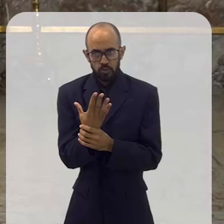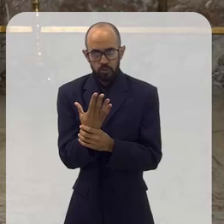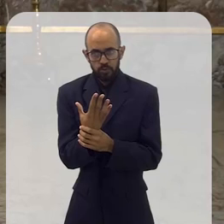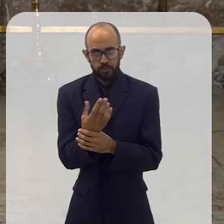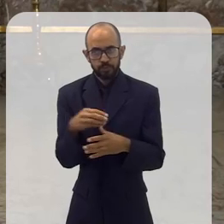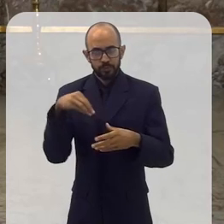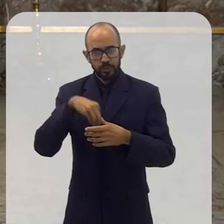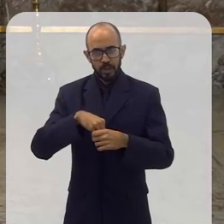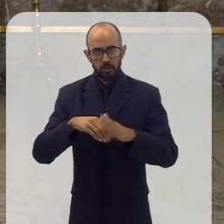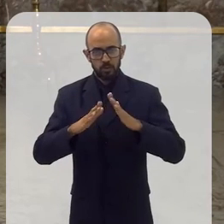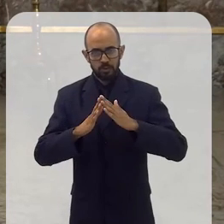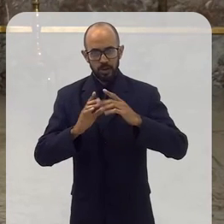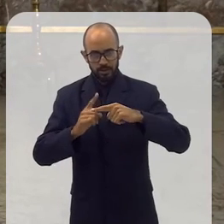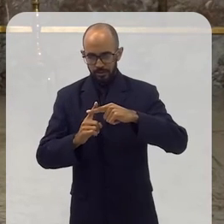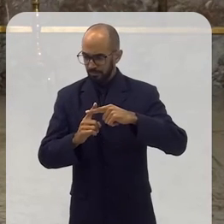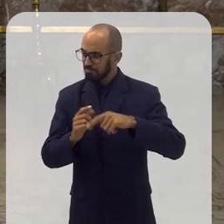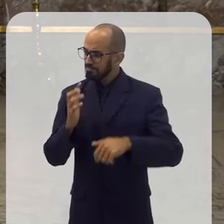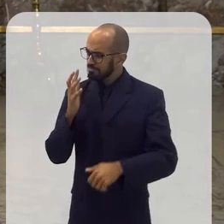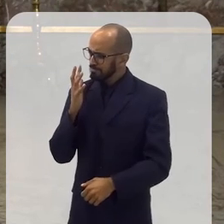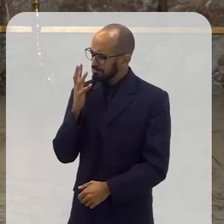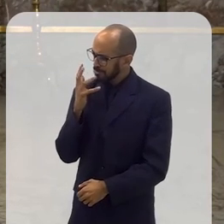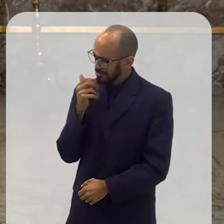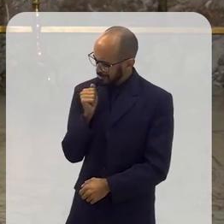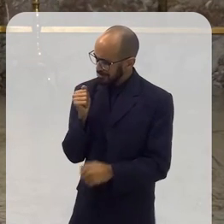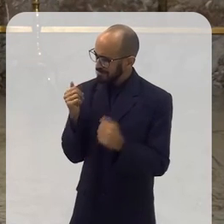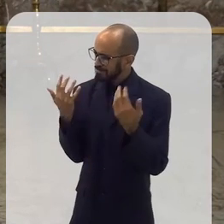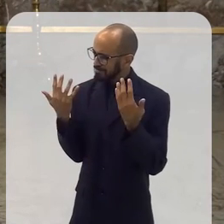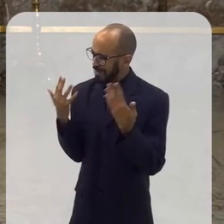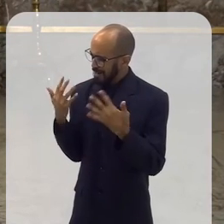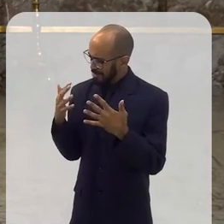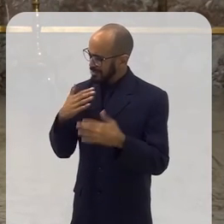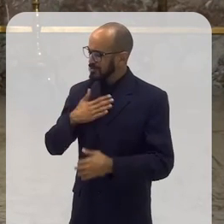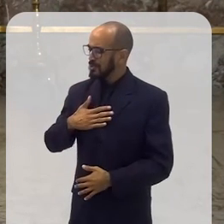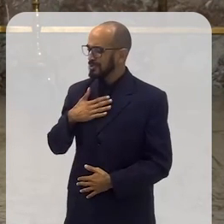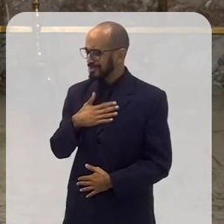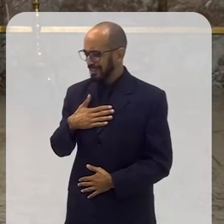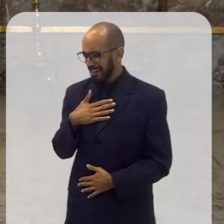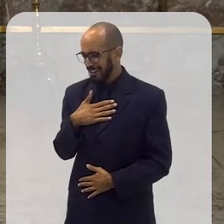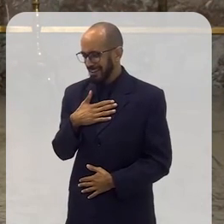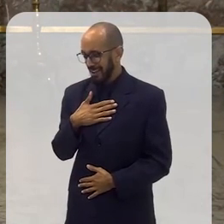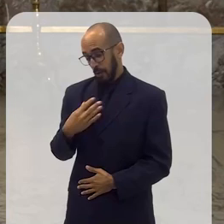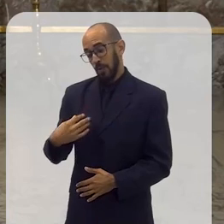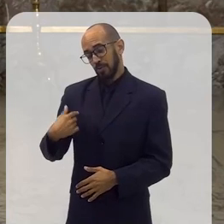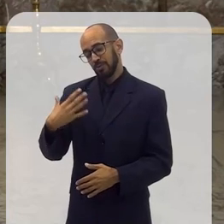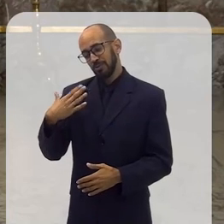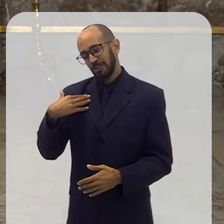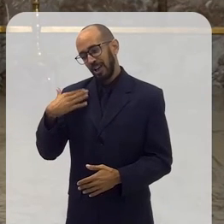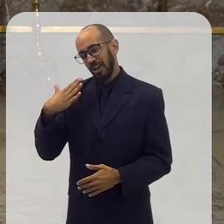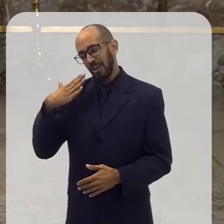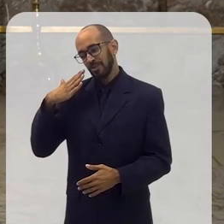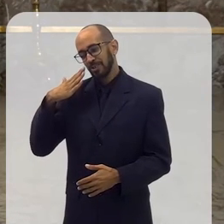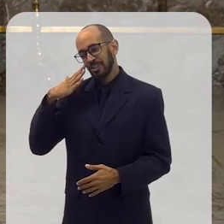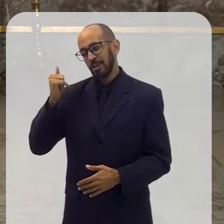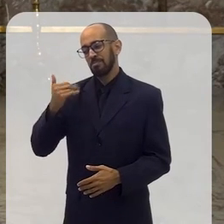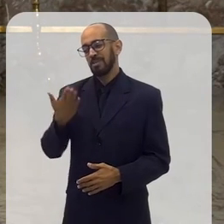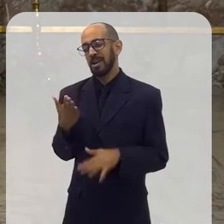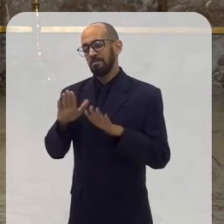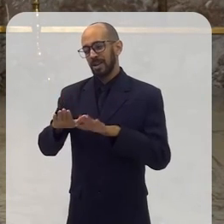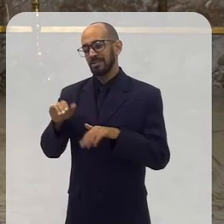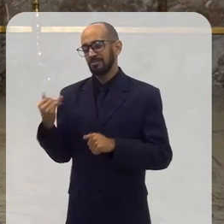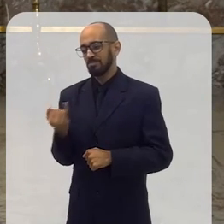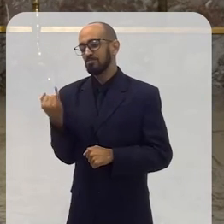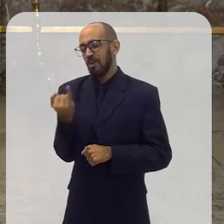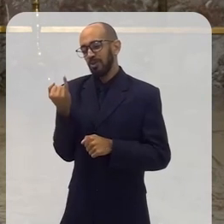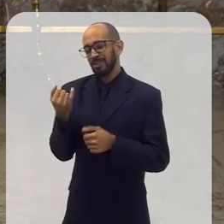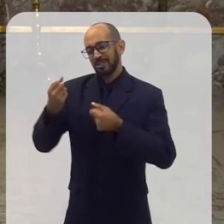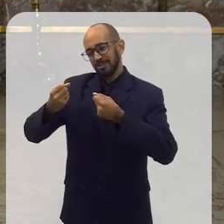se formando dentro Começar. Da igreja. Muito bonito, parabéns. Gostei, quer dizer, eu até conhecia um pouco, mas